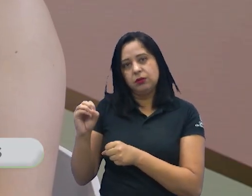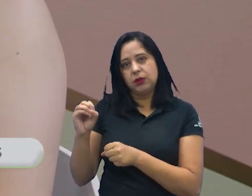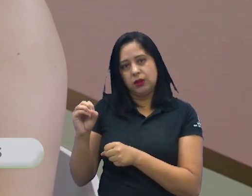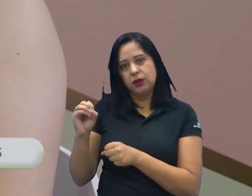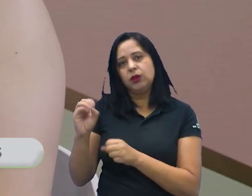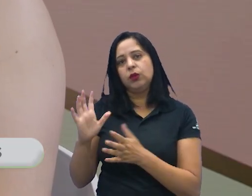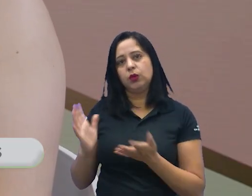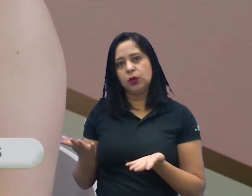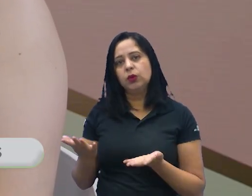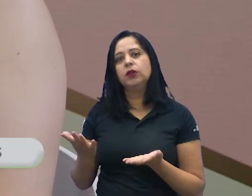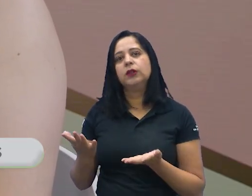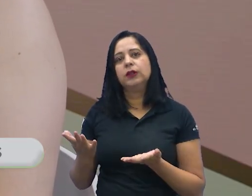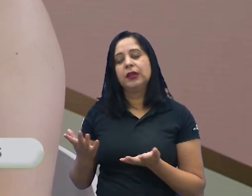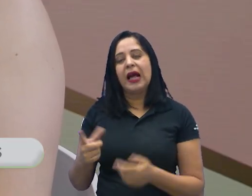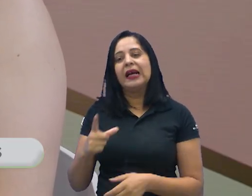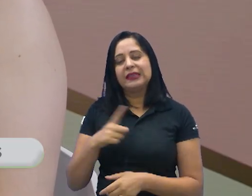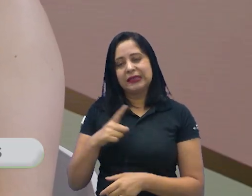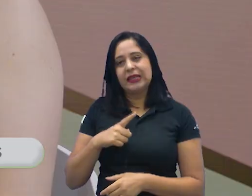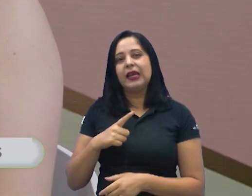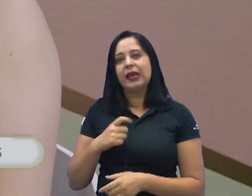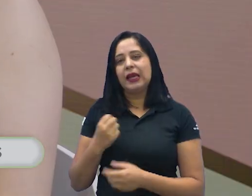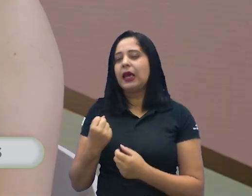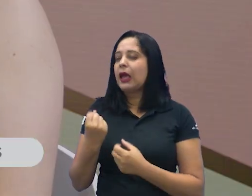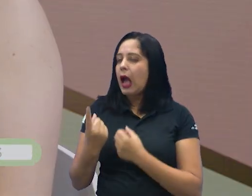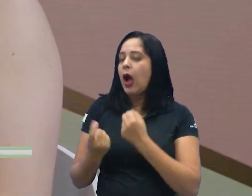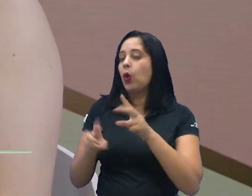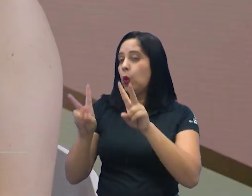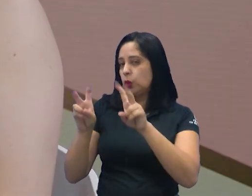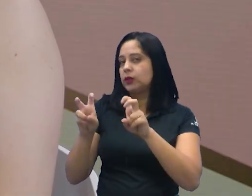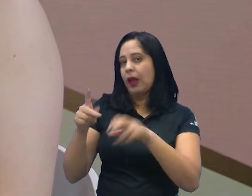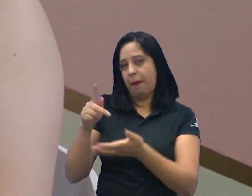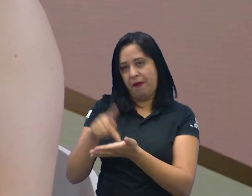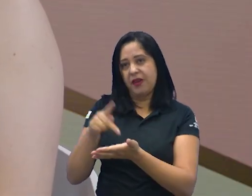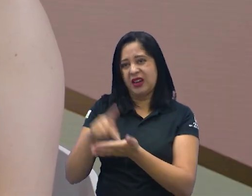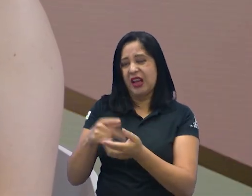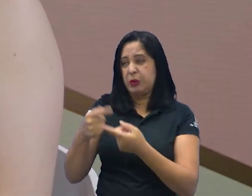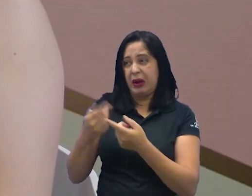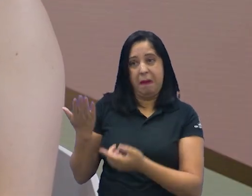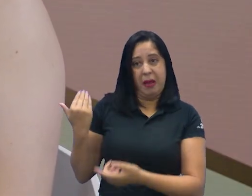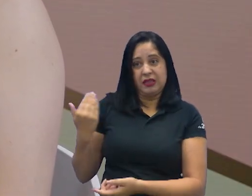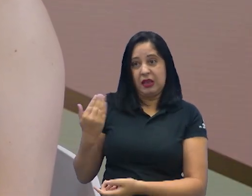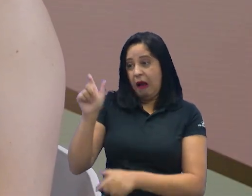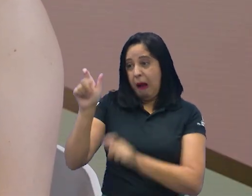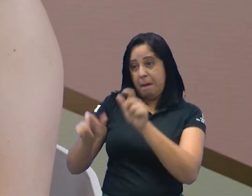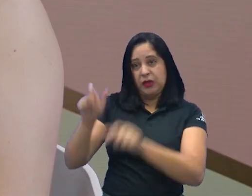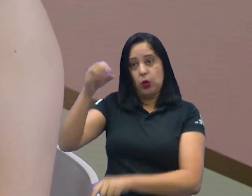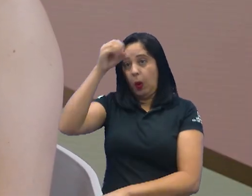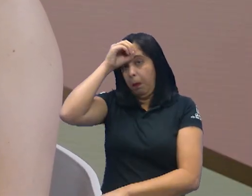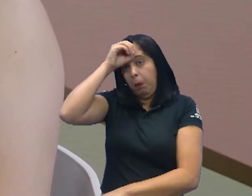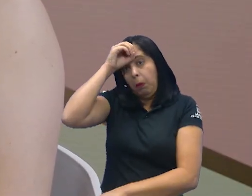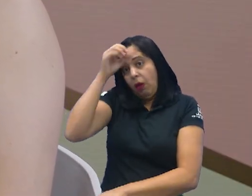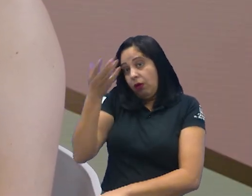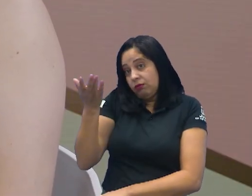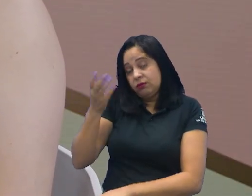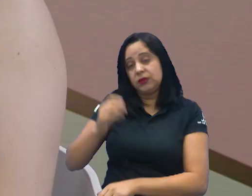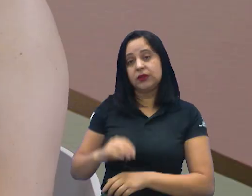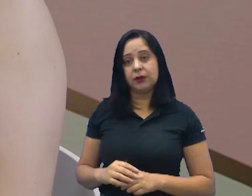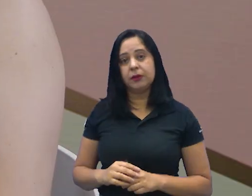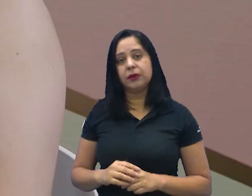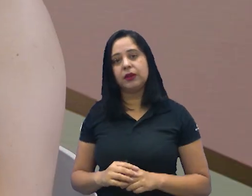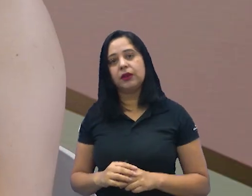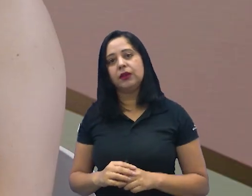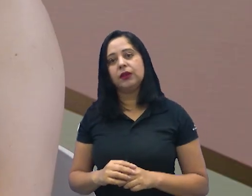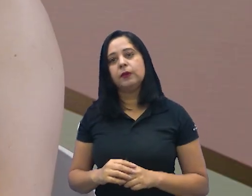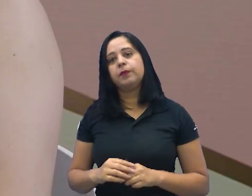seja verdadeira aí, porque naquela época não tinha muito conhecimento sobre, né? E também as pessoas